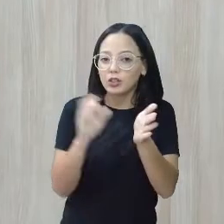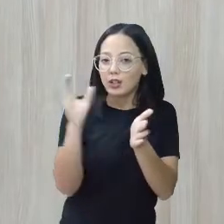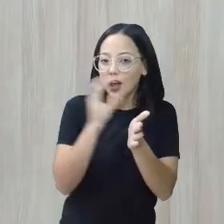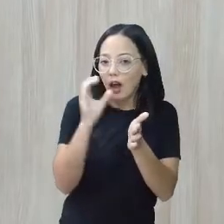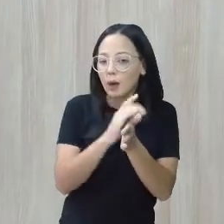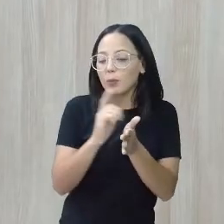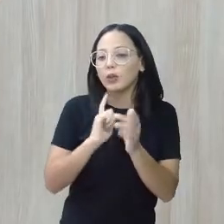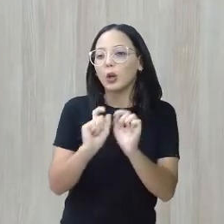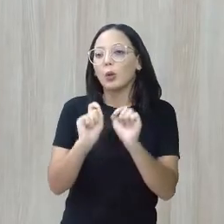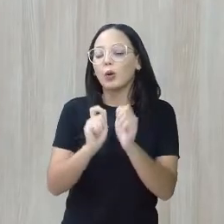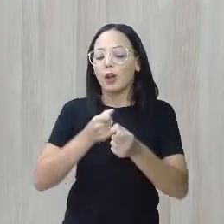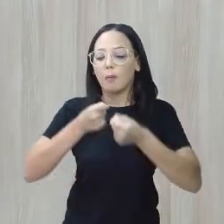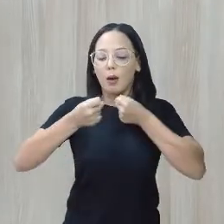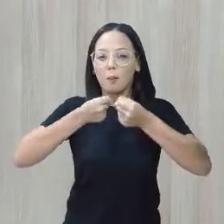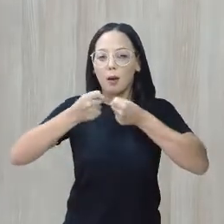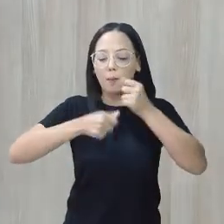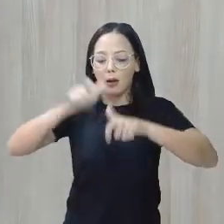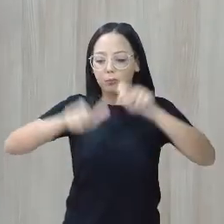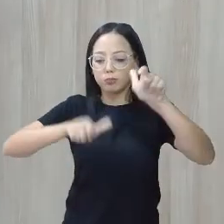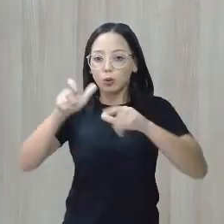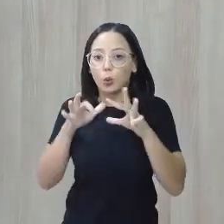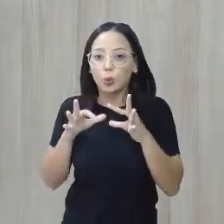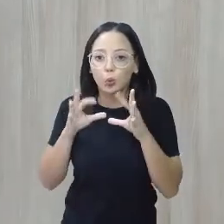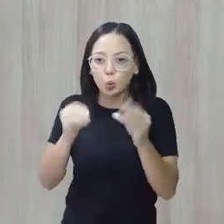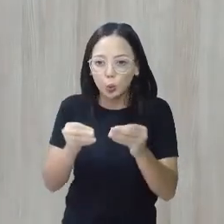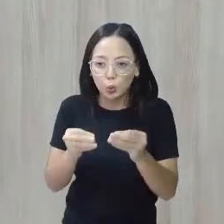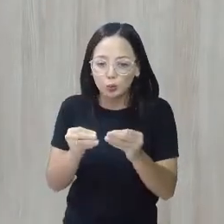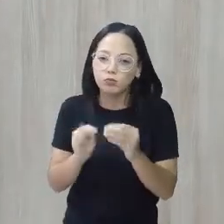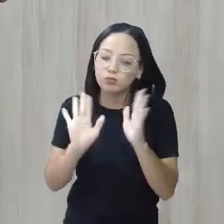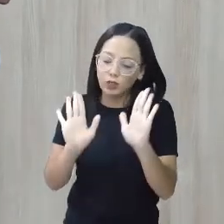eu teria que entrevistar essas pessoas todas.